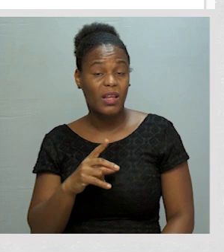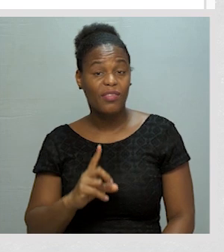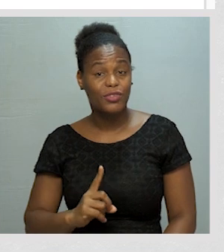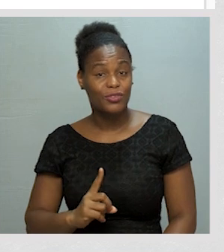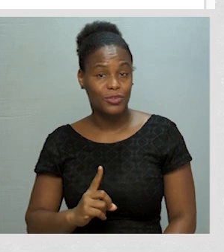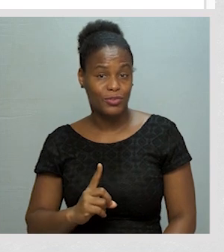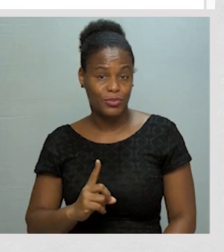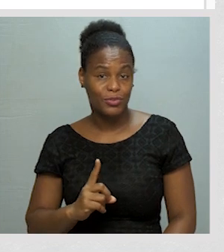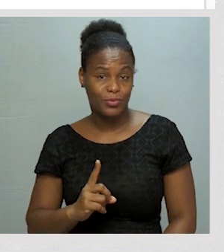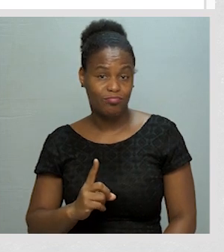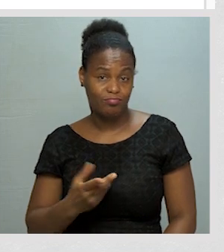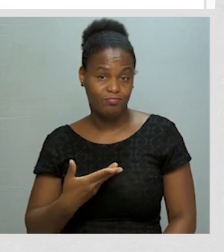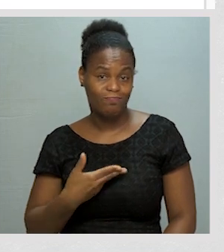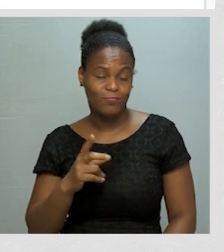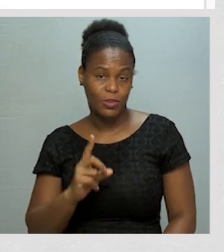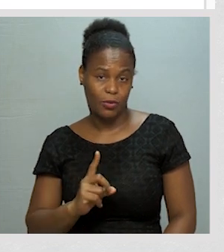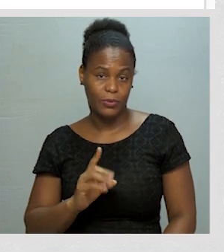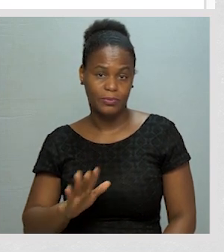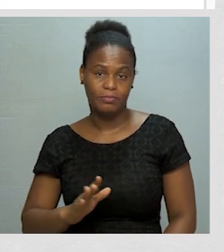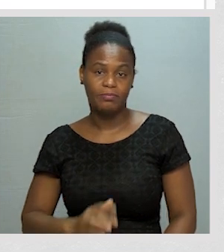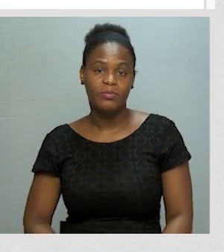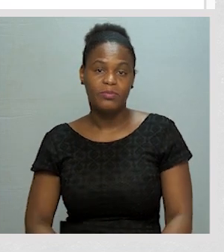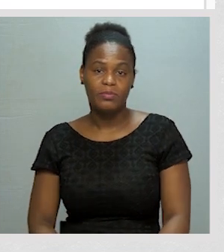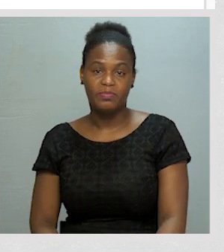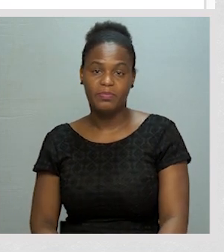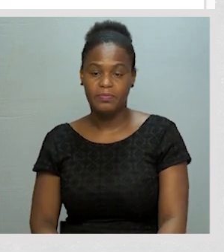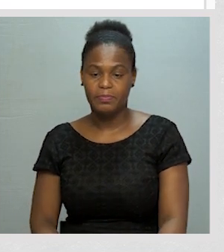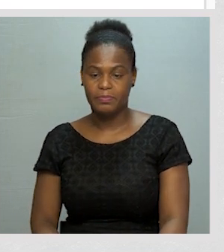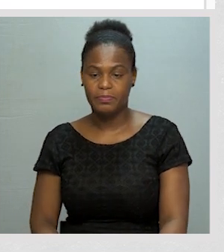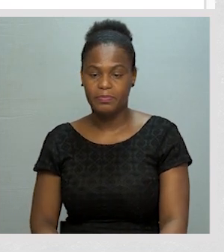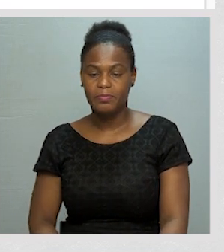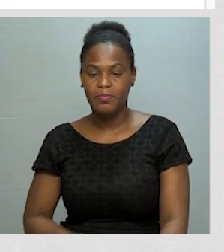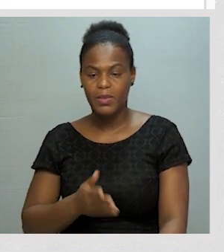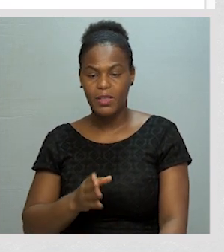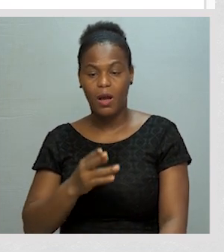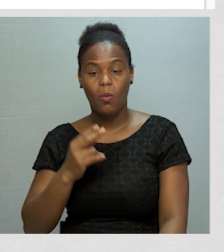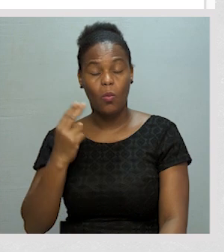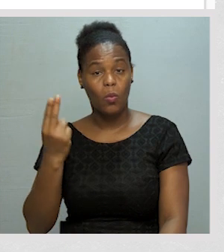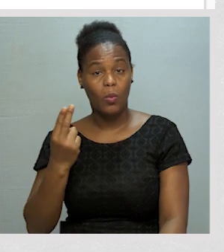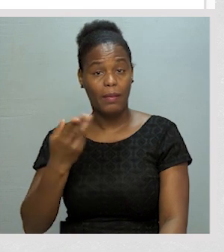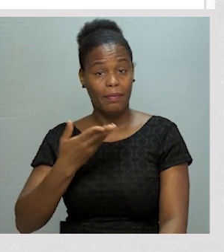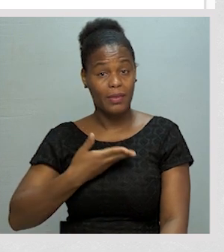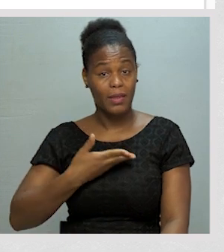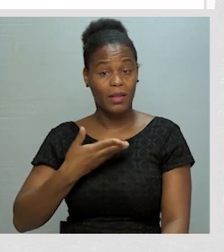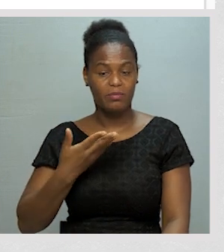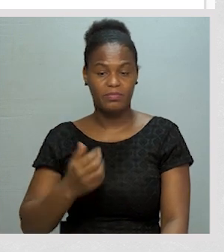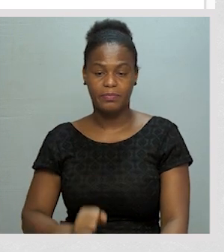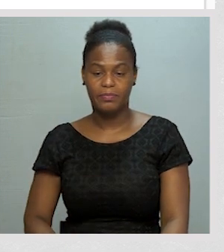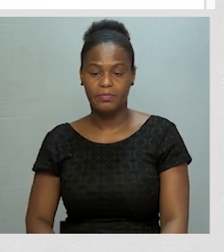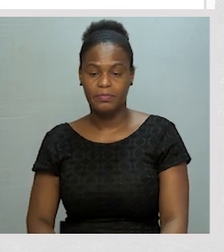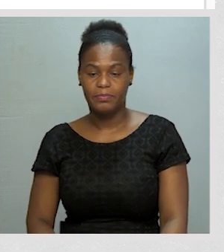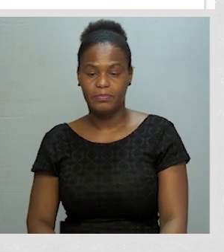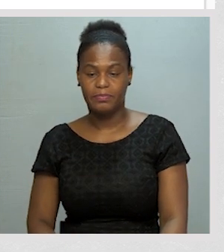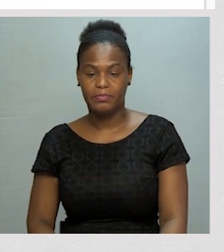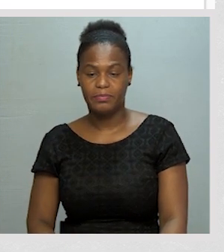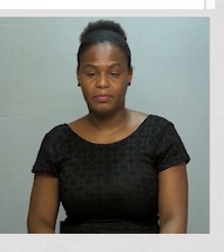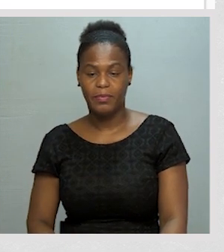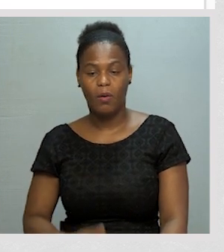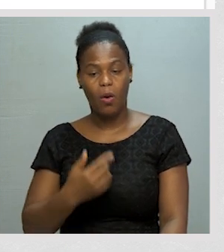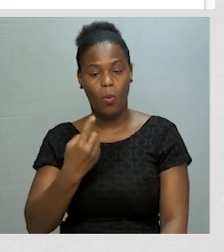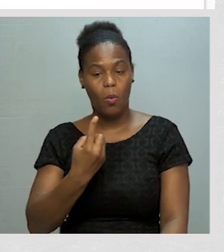1 vai ser transportado para a coluna ou a casa das dezenas.